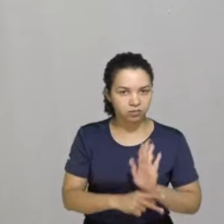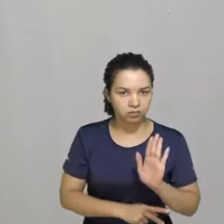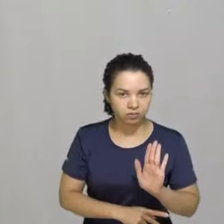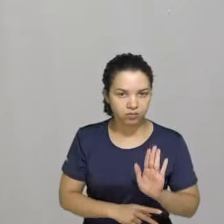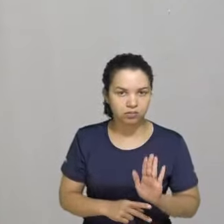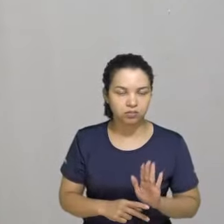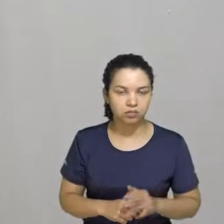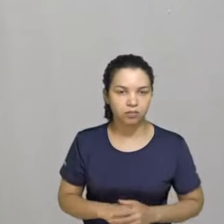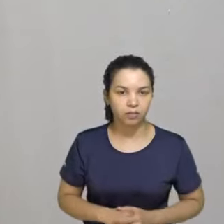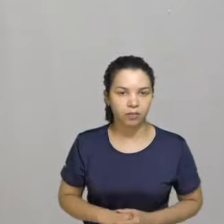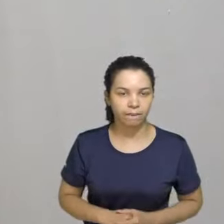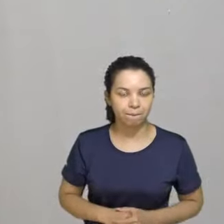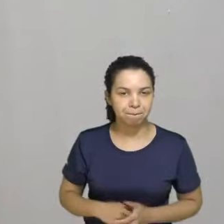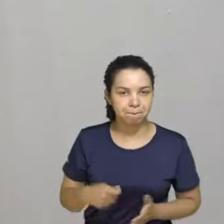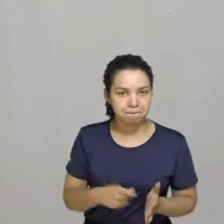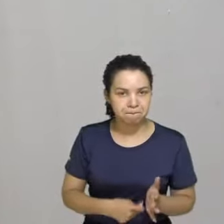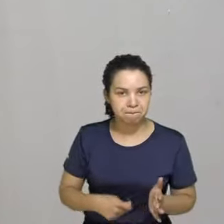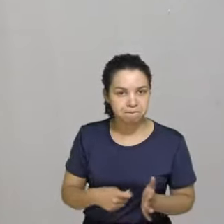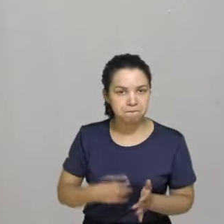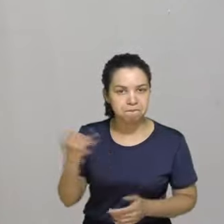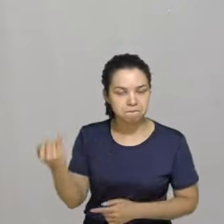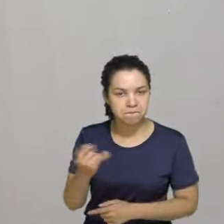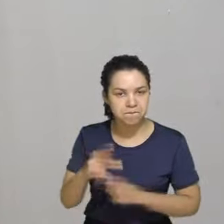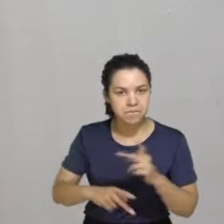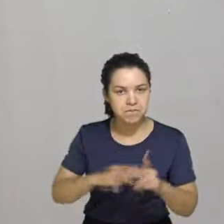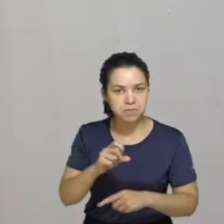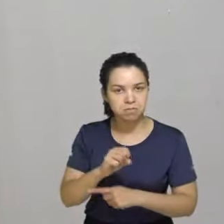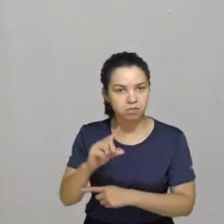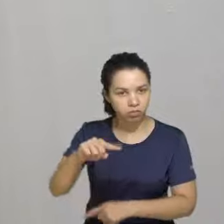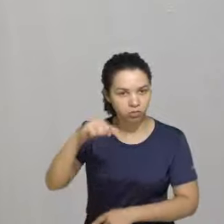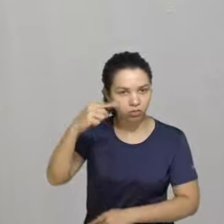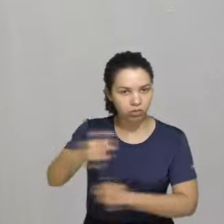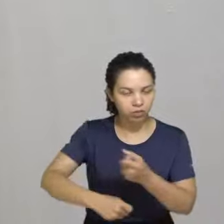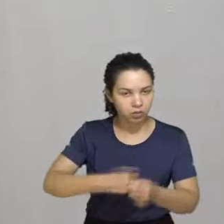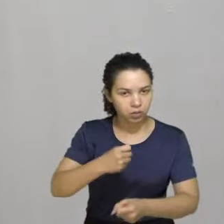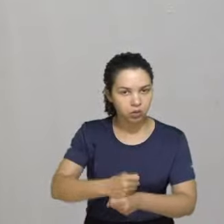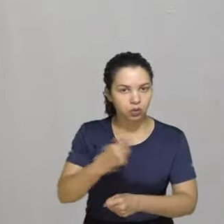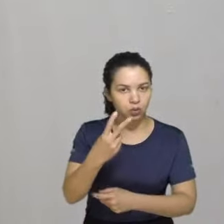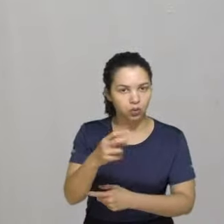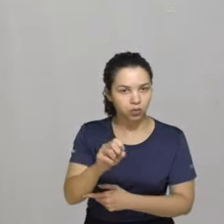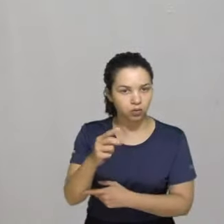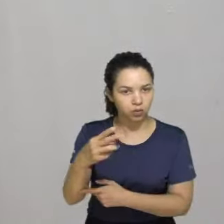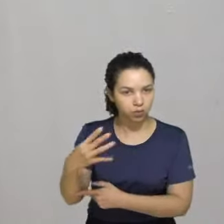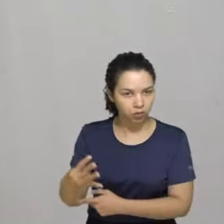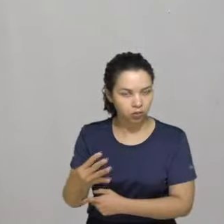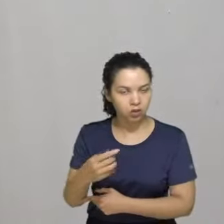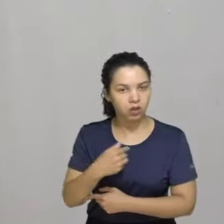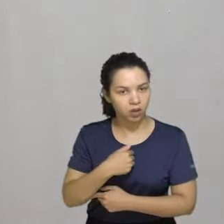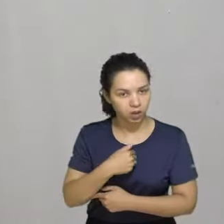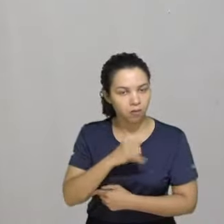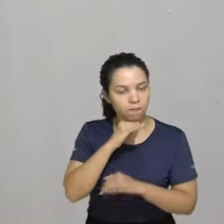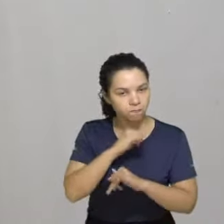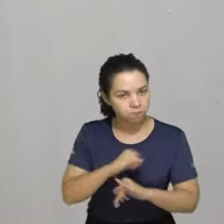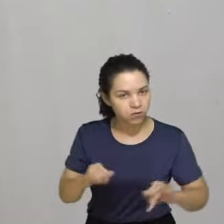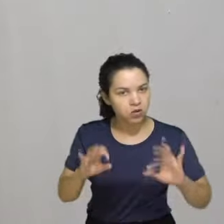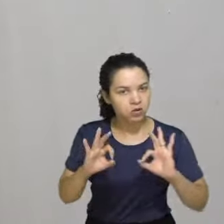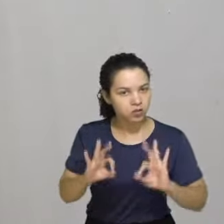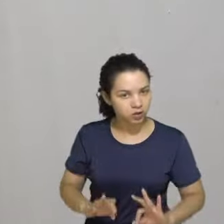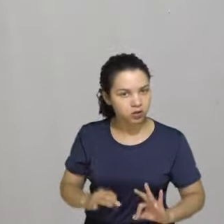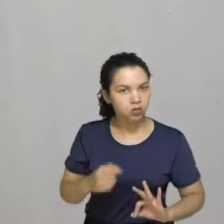encabecei lutas importantes para os catarinenses. E para 2024, só posso garantir que